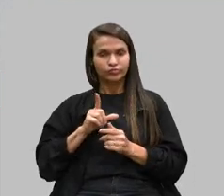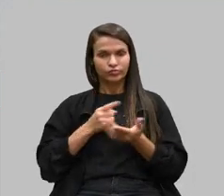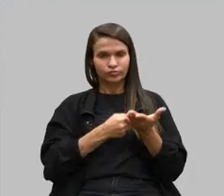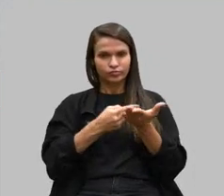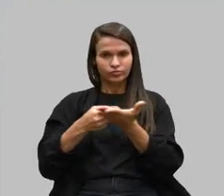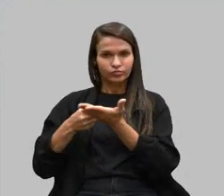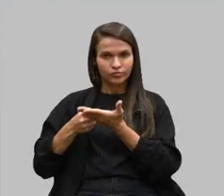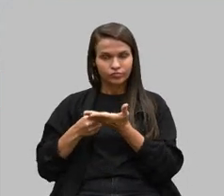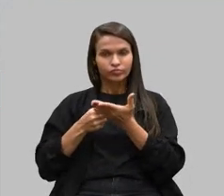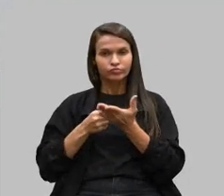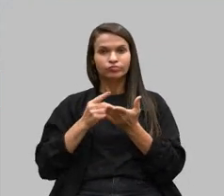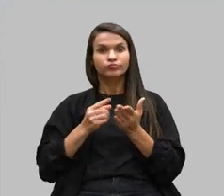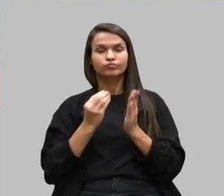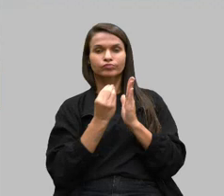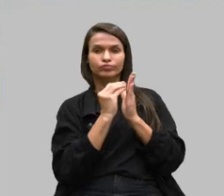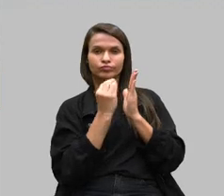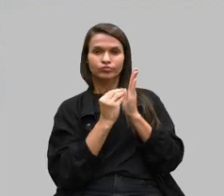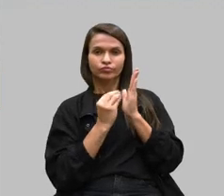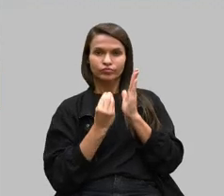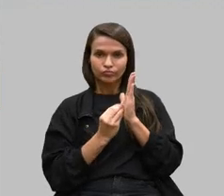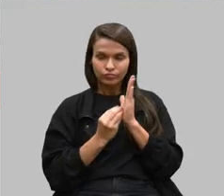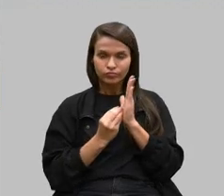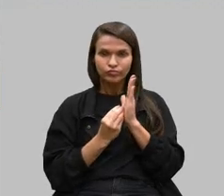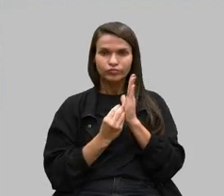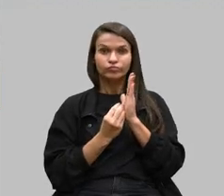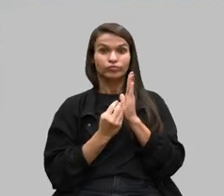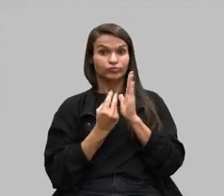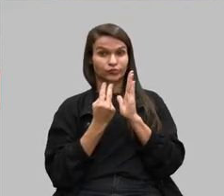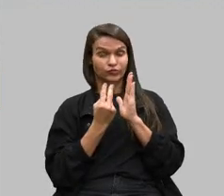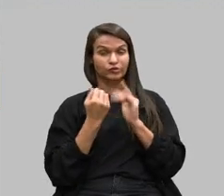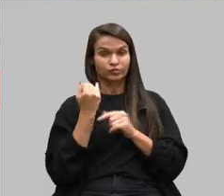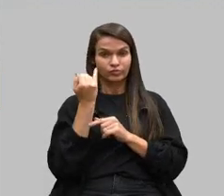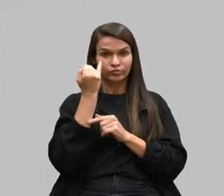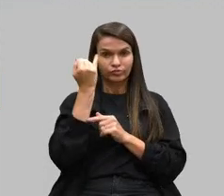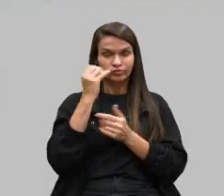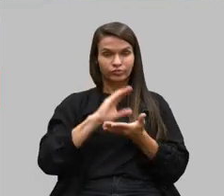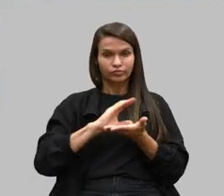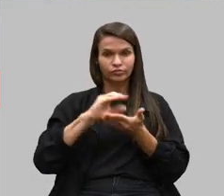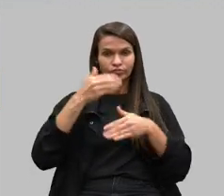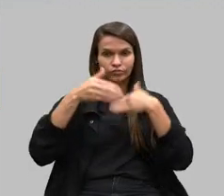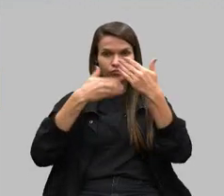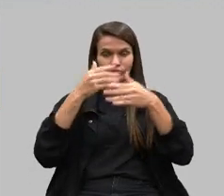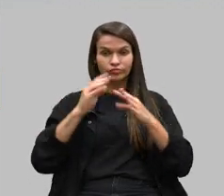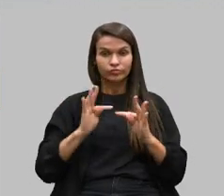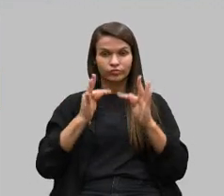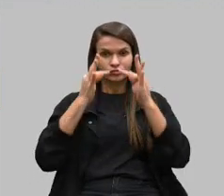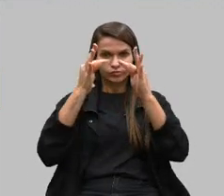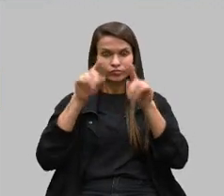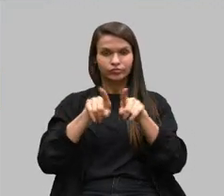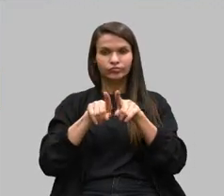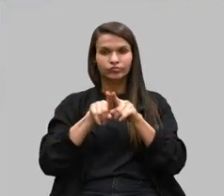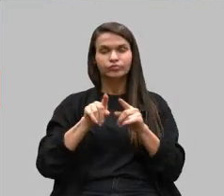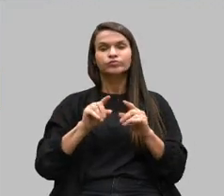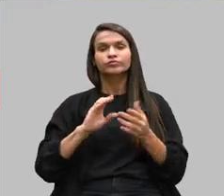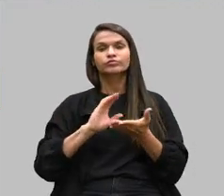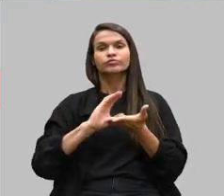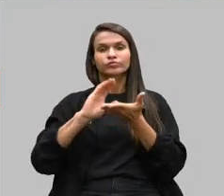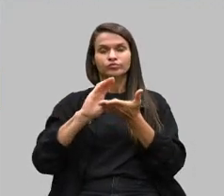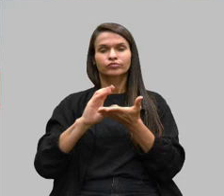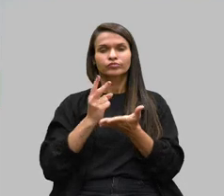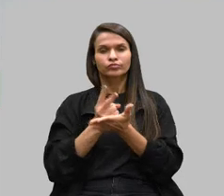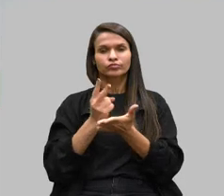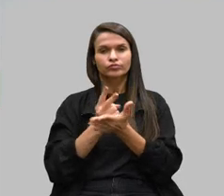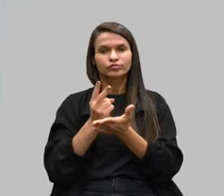foi inserido dois dispositivos de grande importância que é o recurso de desenvolvimento tecnológico e o recurso de preservação da